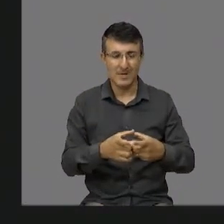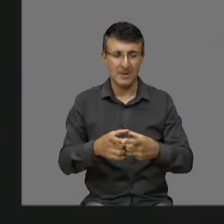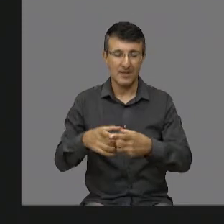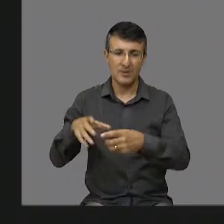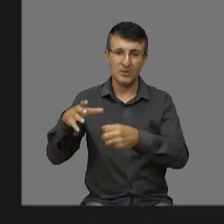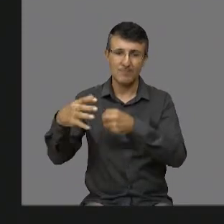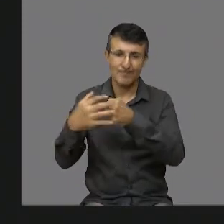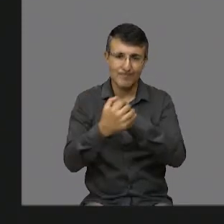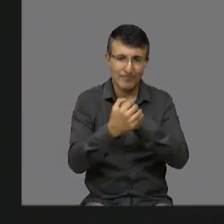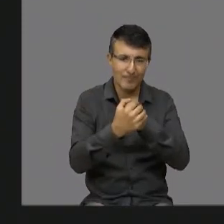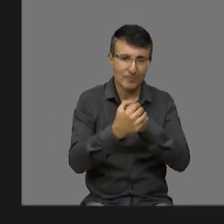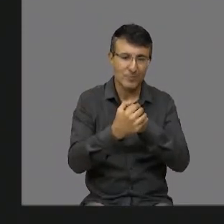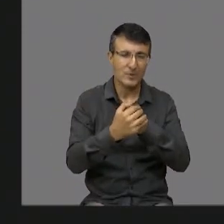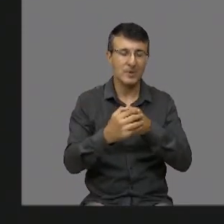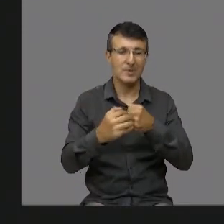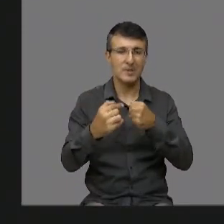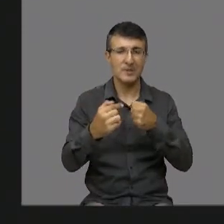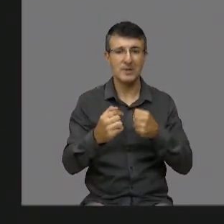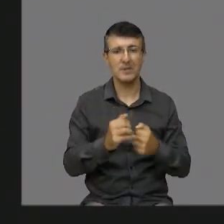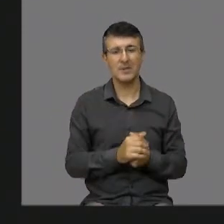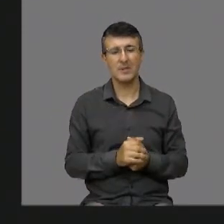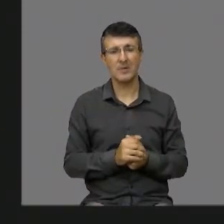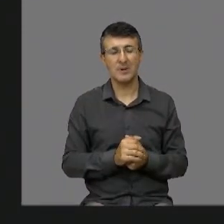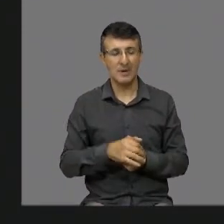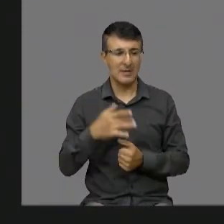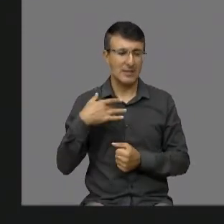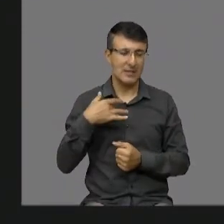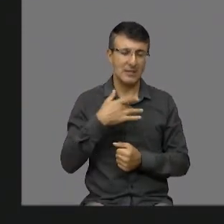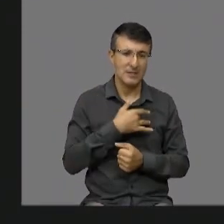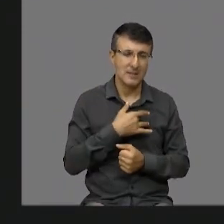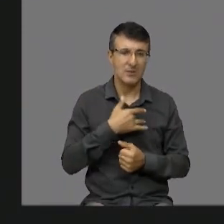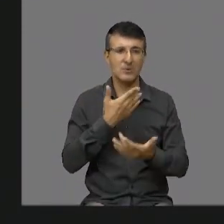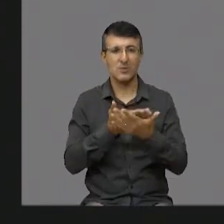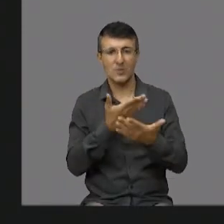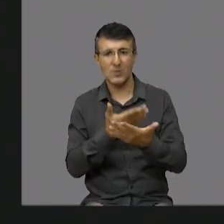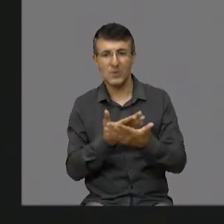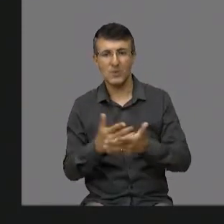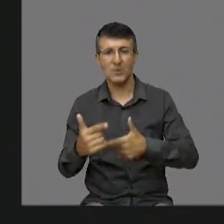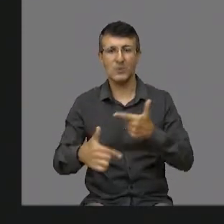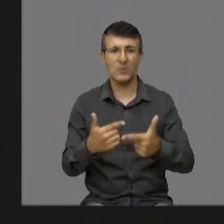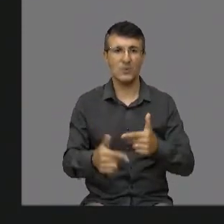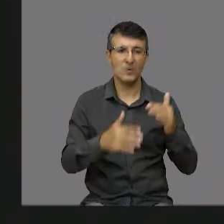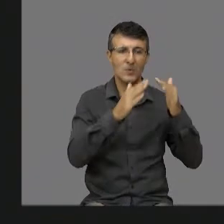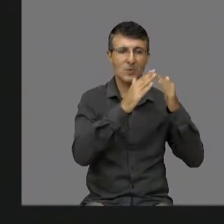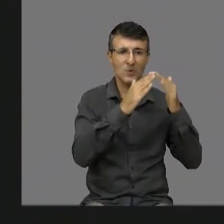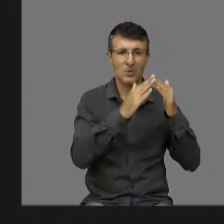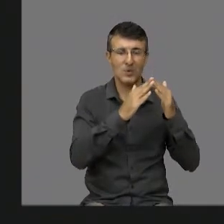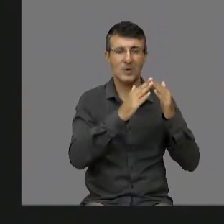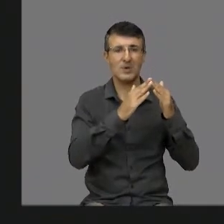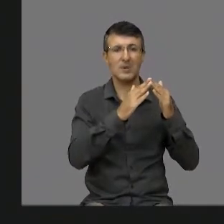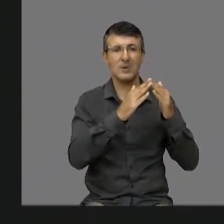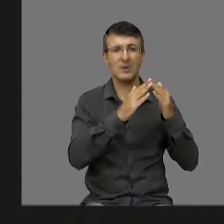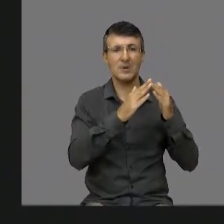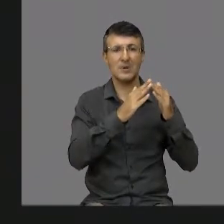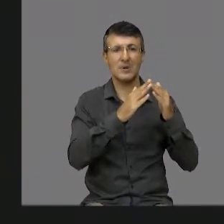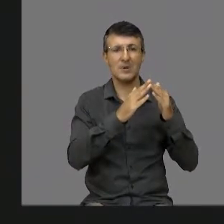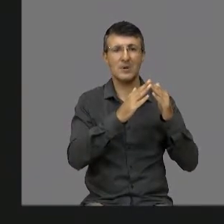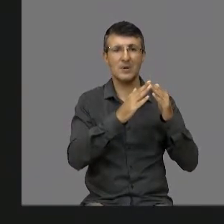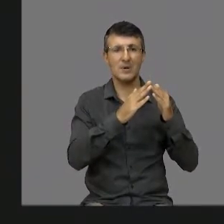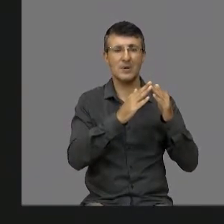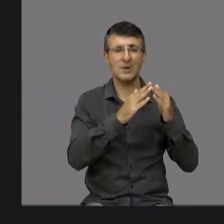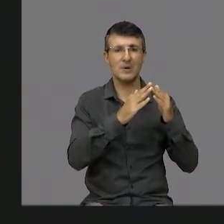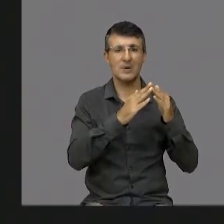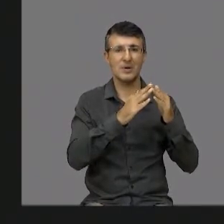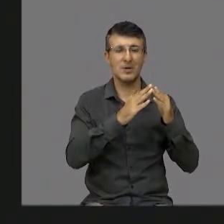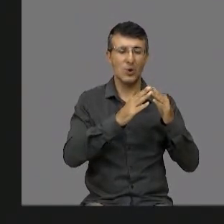o que a senhora falou, que é a questão da saúde, da educação, do emprego, da moradia, que